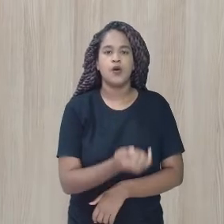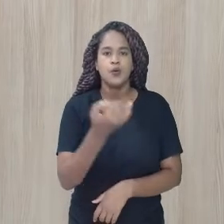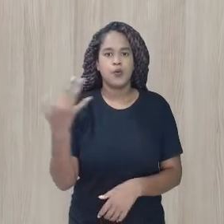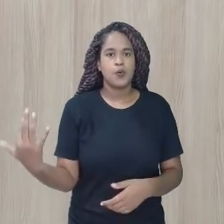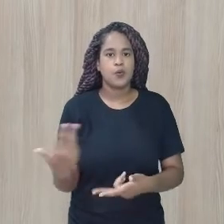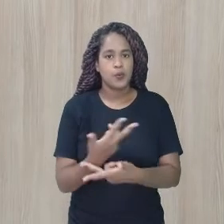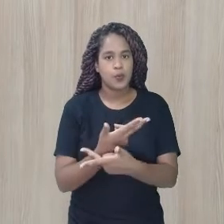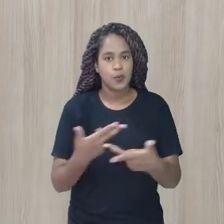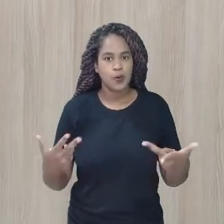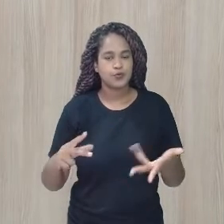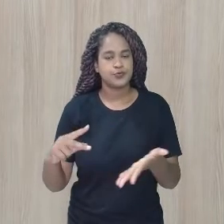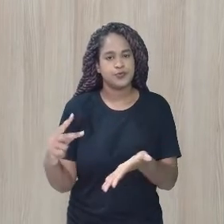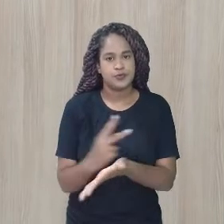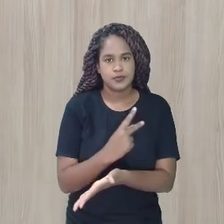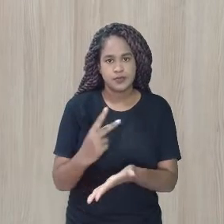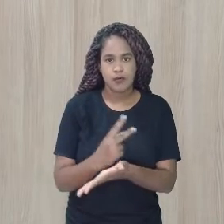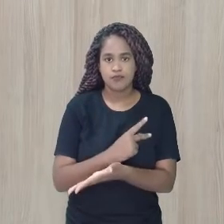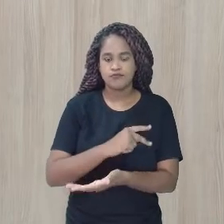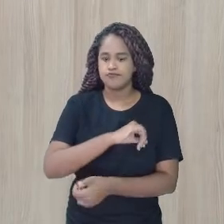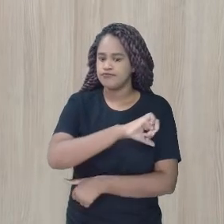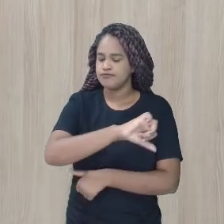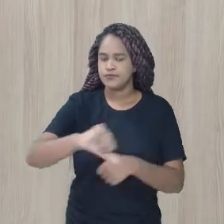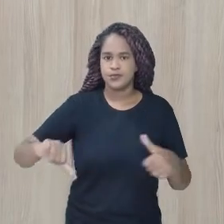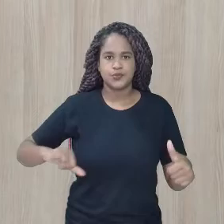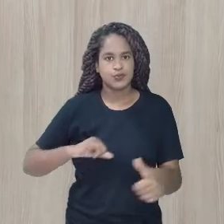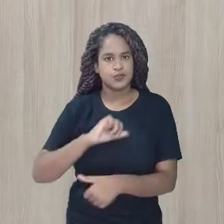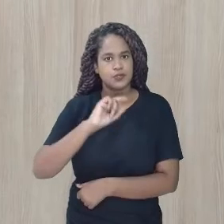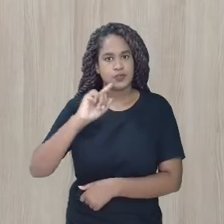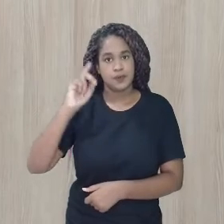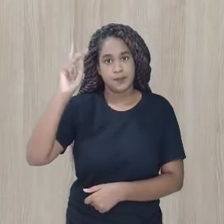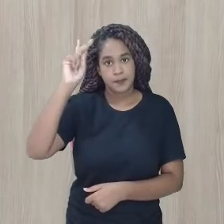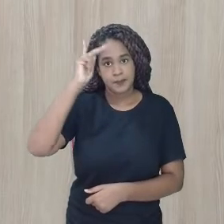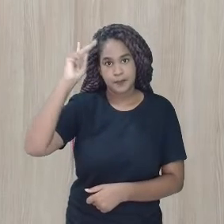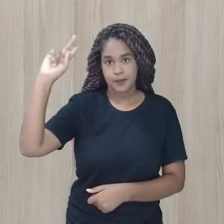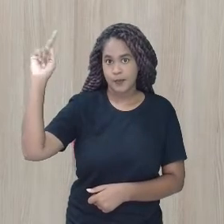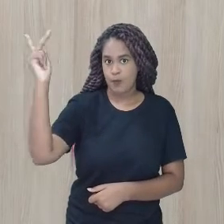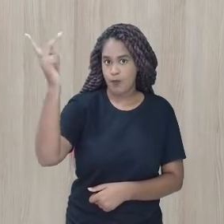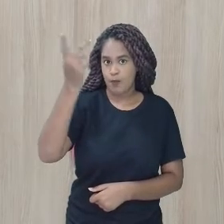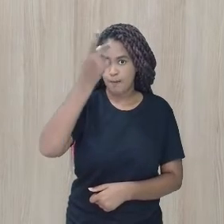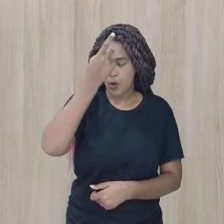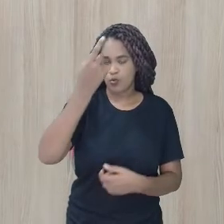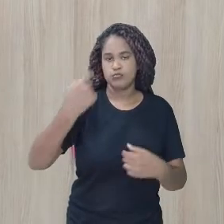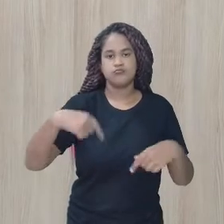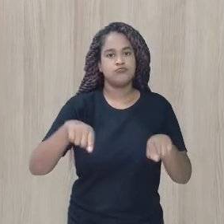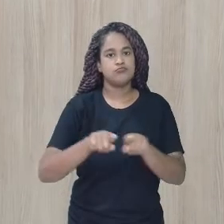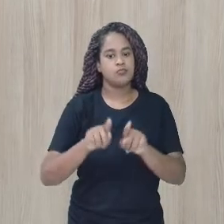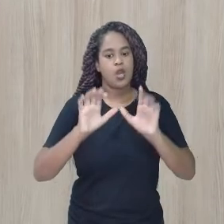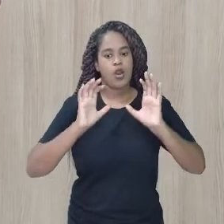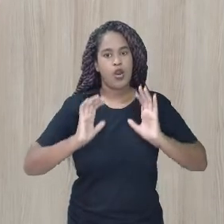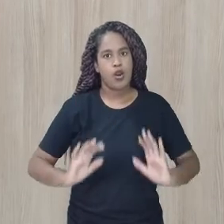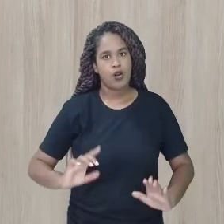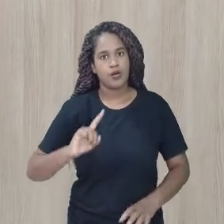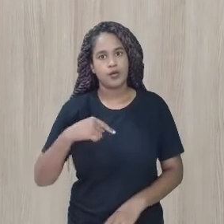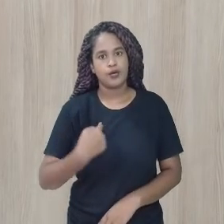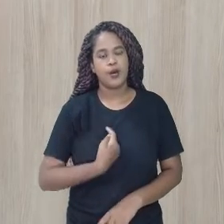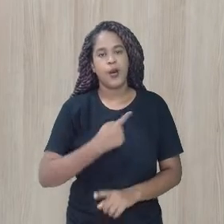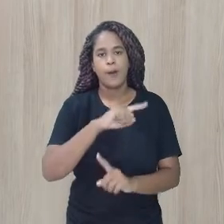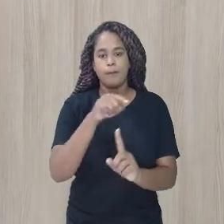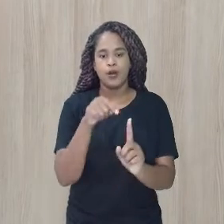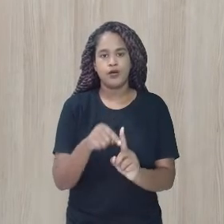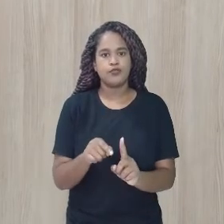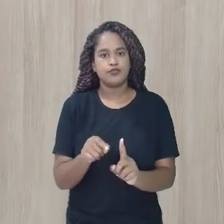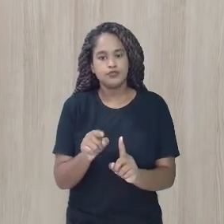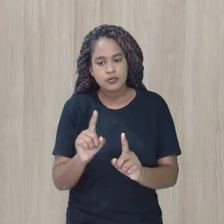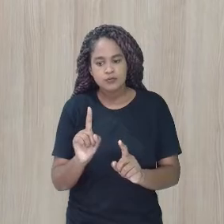conceitos errados, transformar primeiro a nossa mente, as nossas atitudes, para fazer diferença